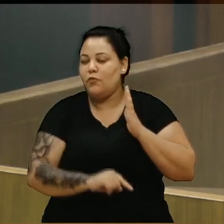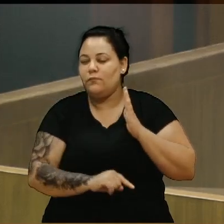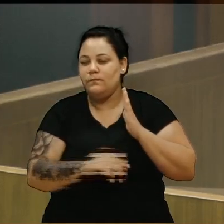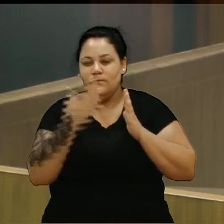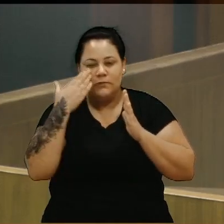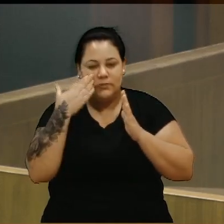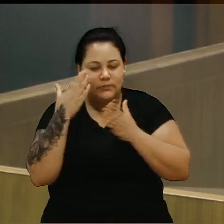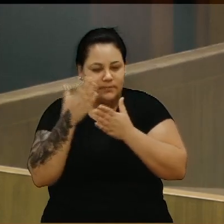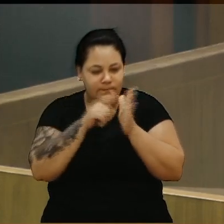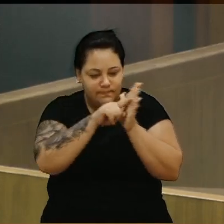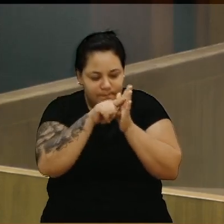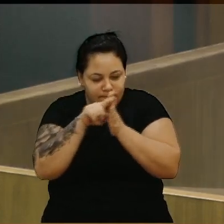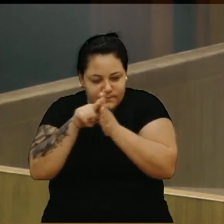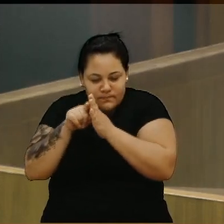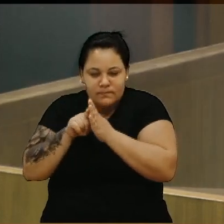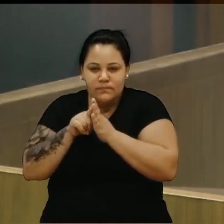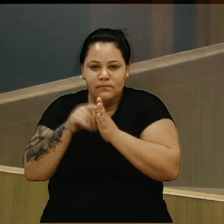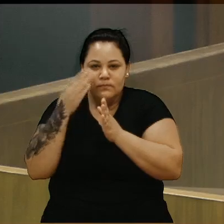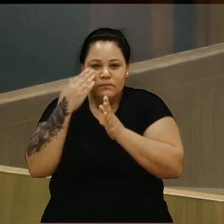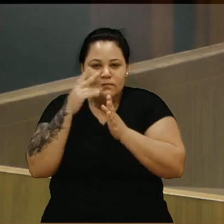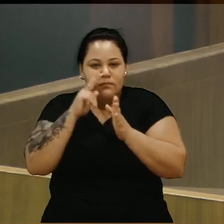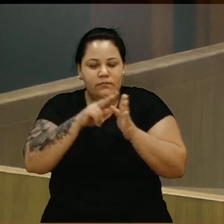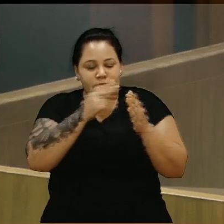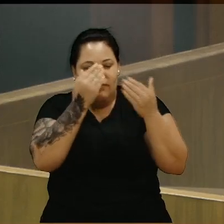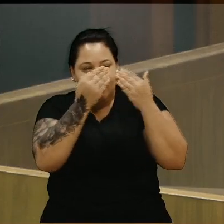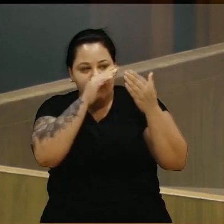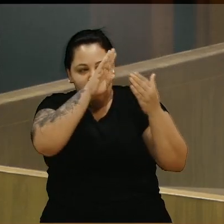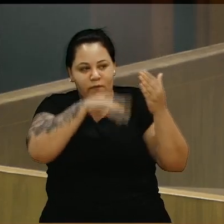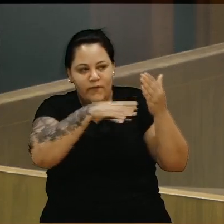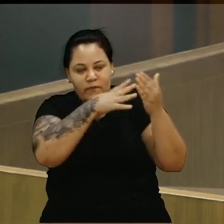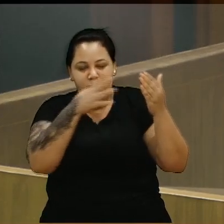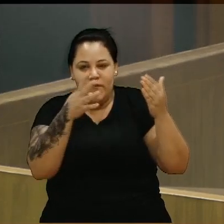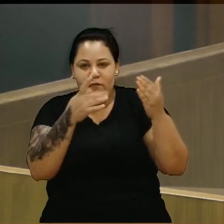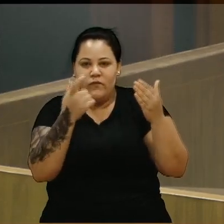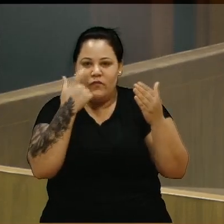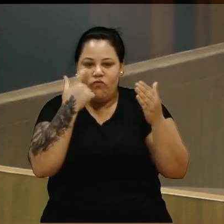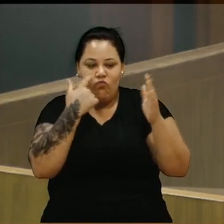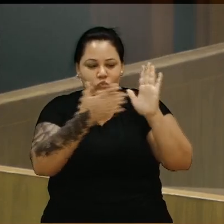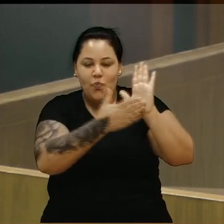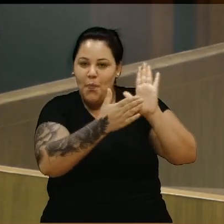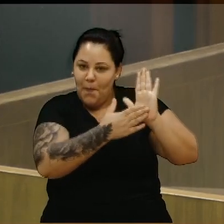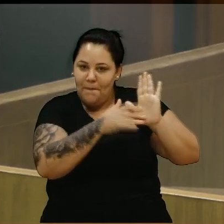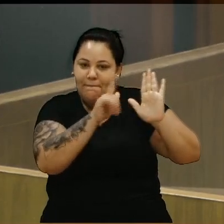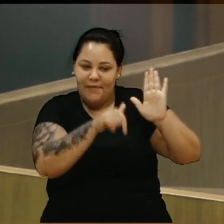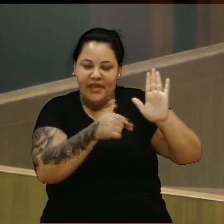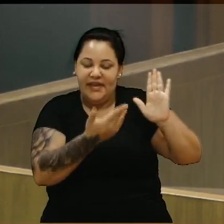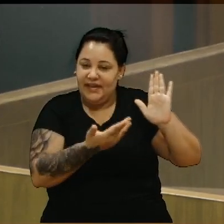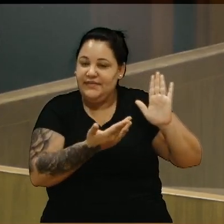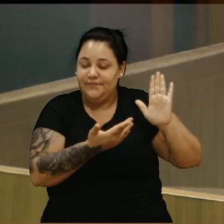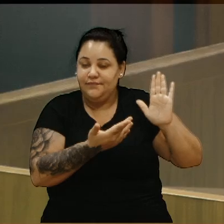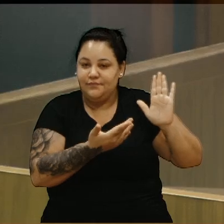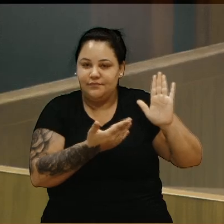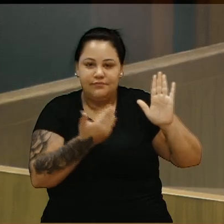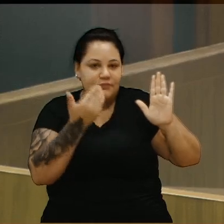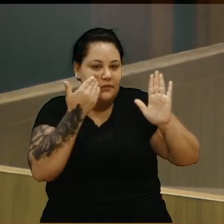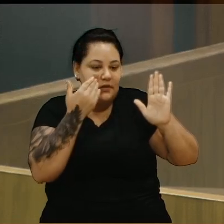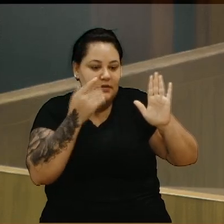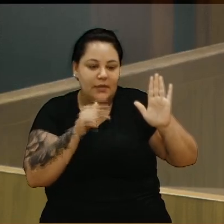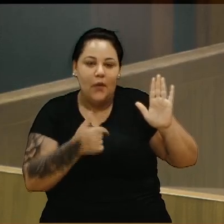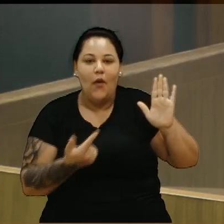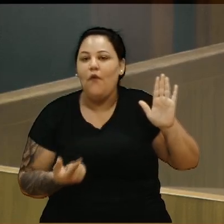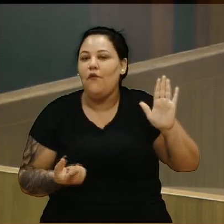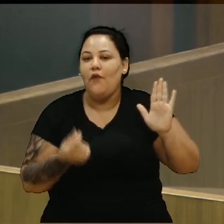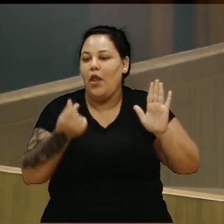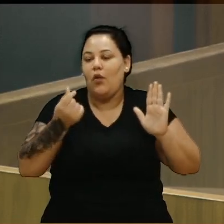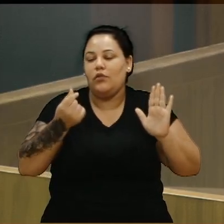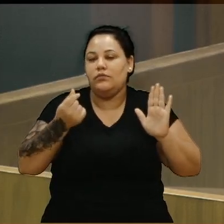buscar os dados e olhar para essa planilha, por exemplo, que a Visart propõe, que é uma planilha que baseia, né, o valor, por exemplo, da